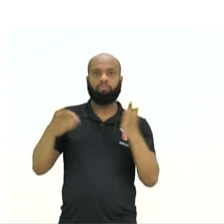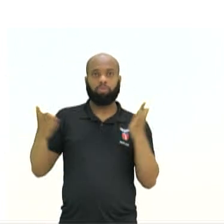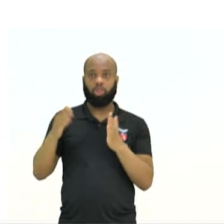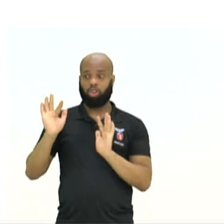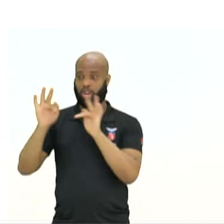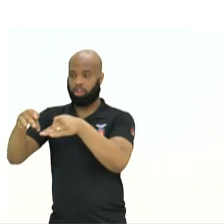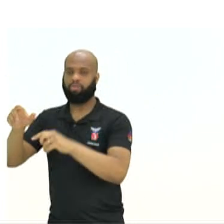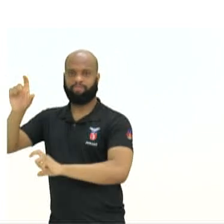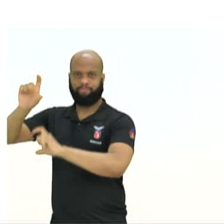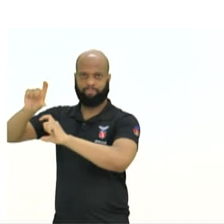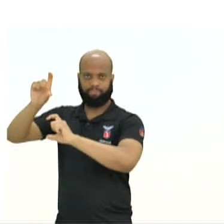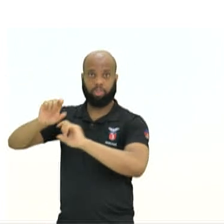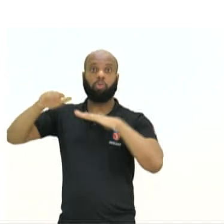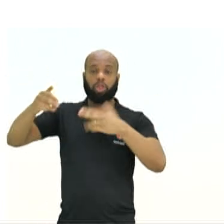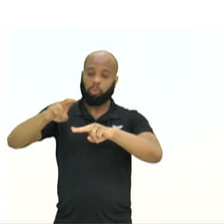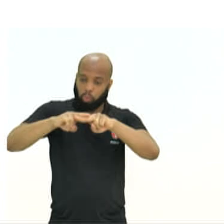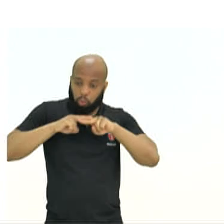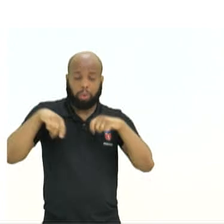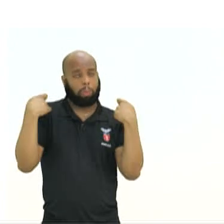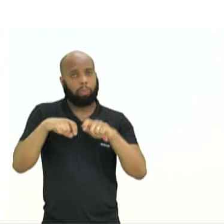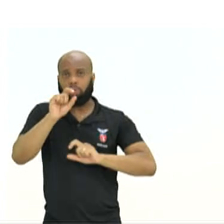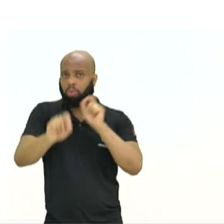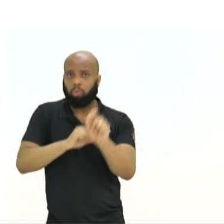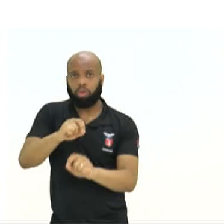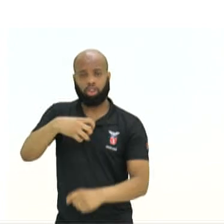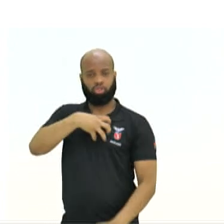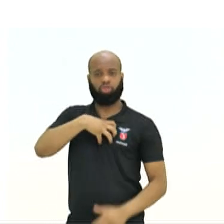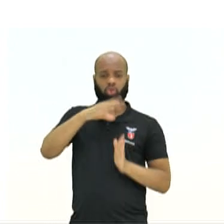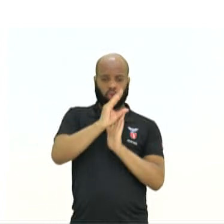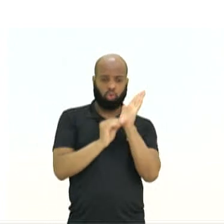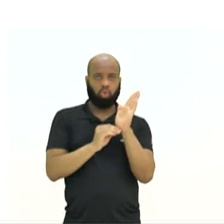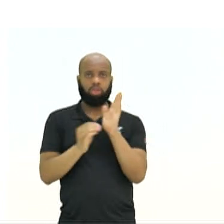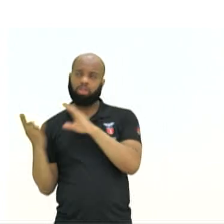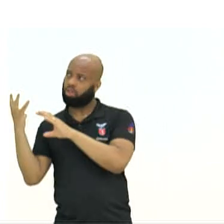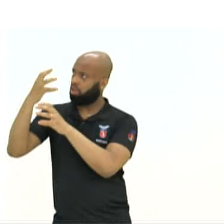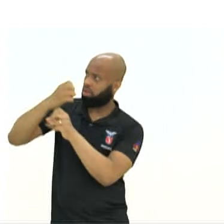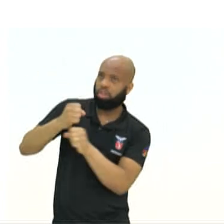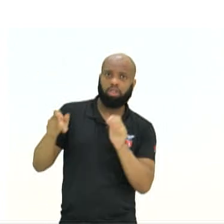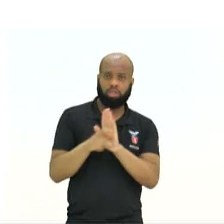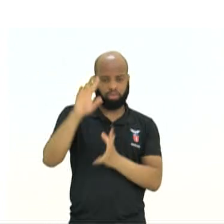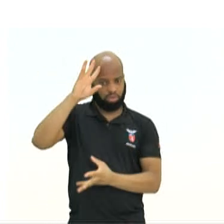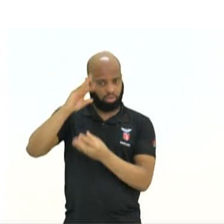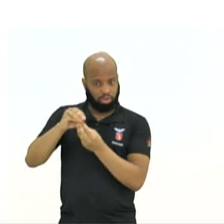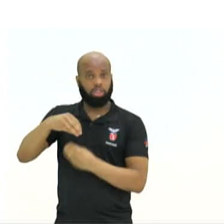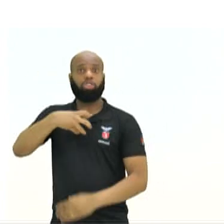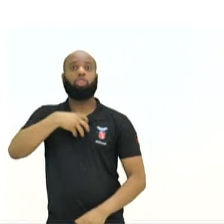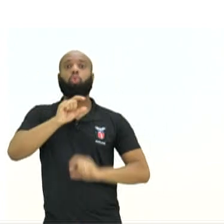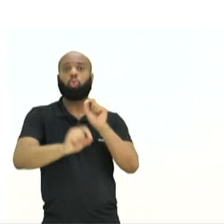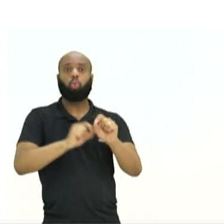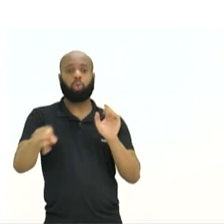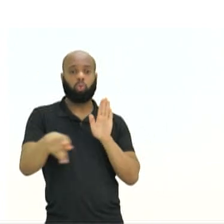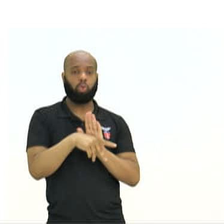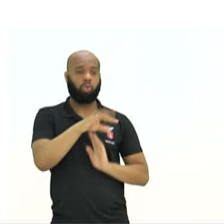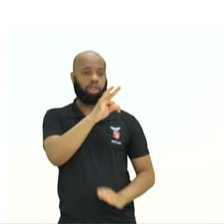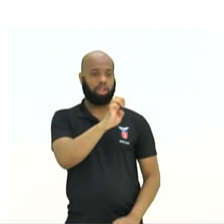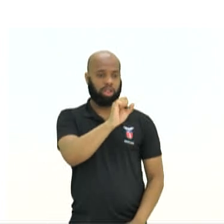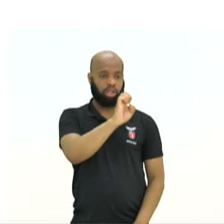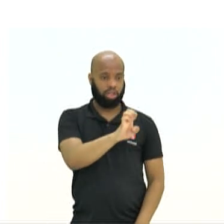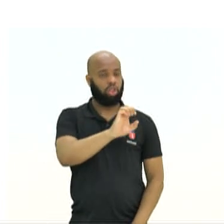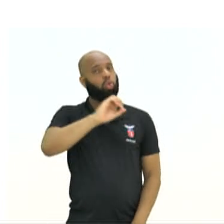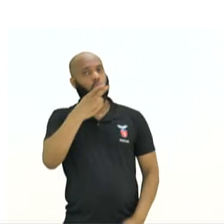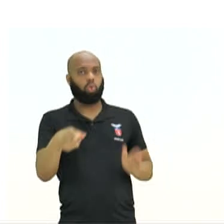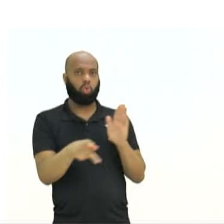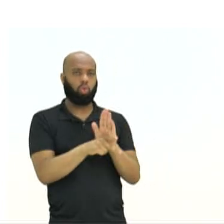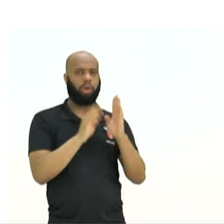parágrafo final. Para isso, é preciso que o conteúdo retomado na conclusão seja apenas da tese ou de